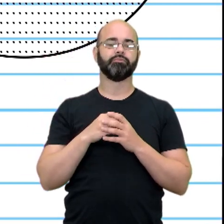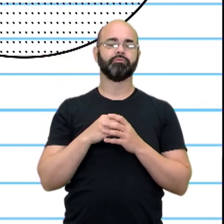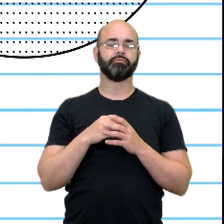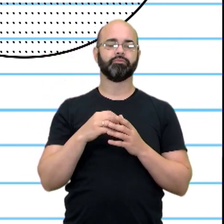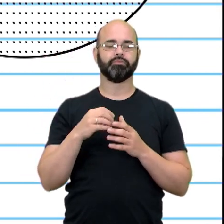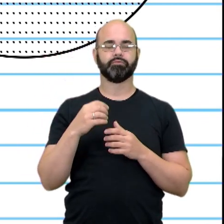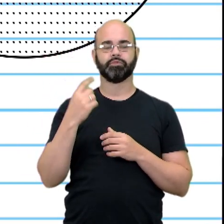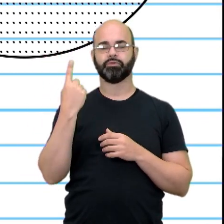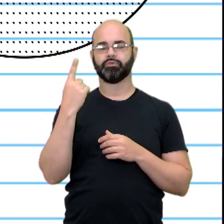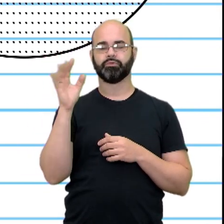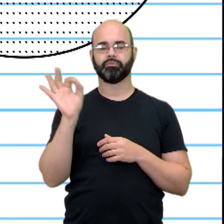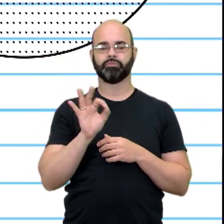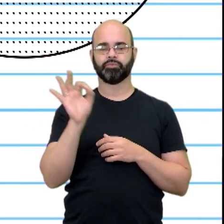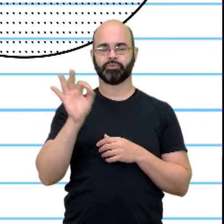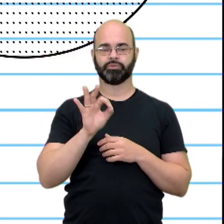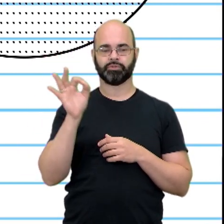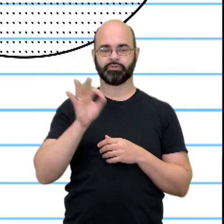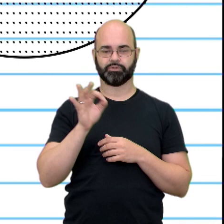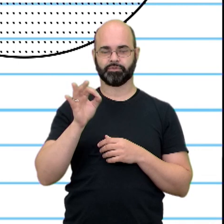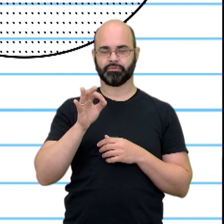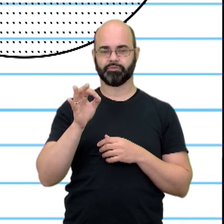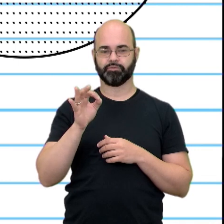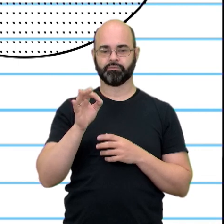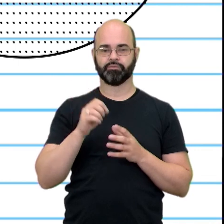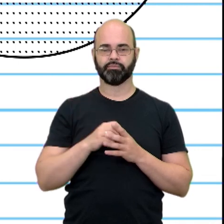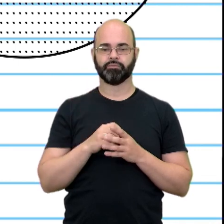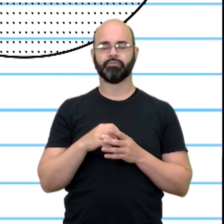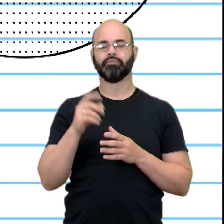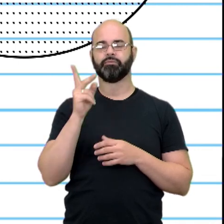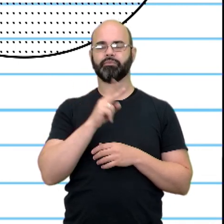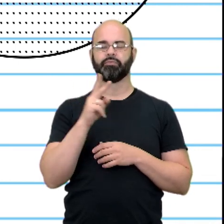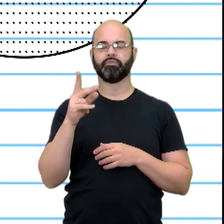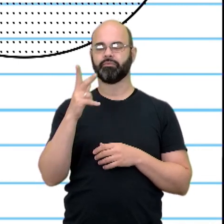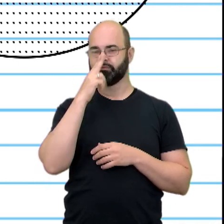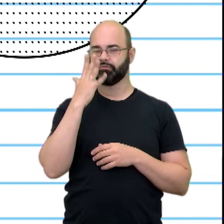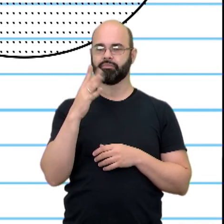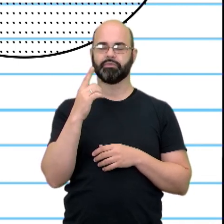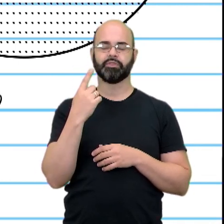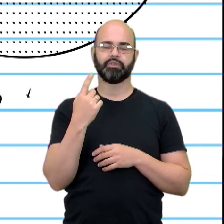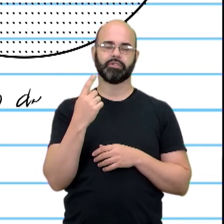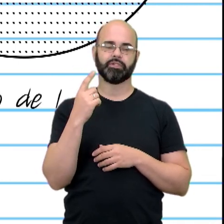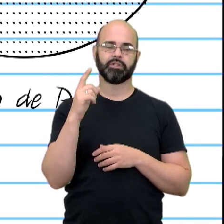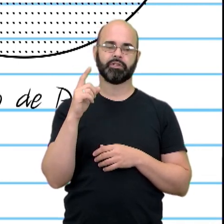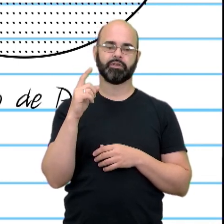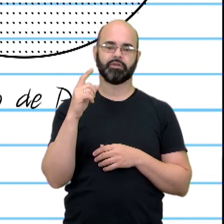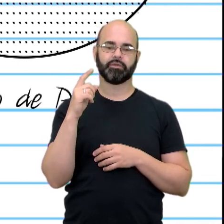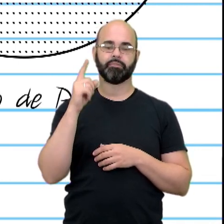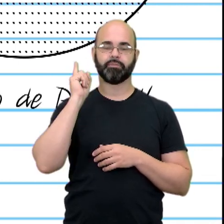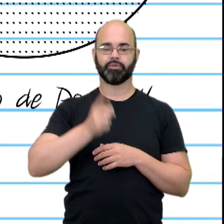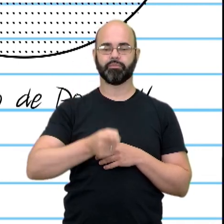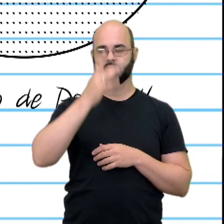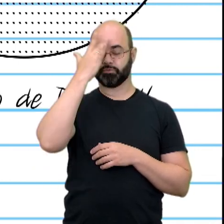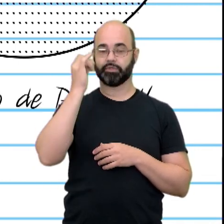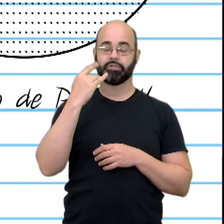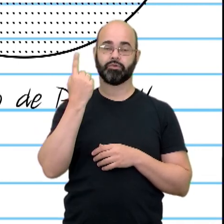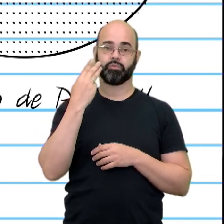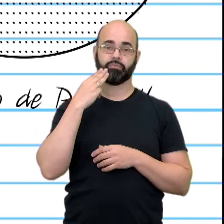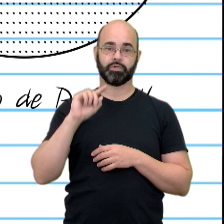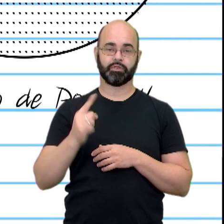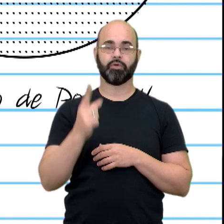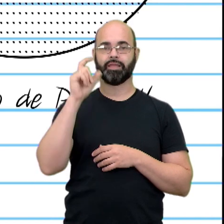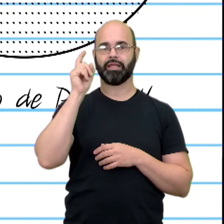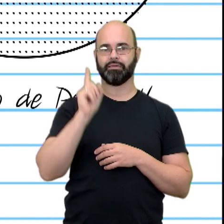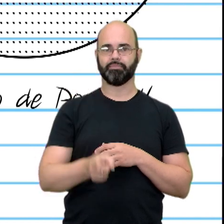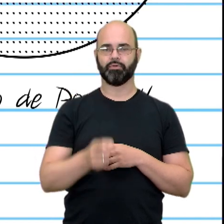que 1% de uma cidade de 1.000 habitantes equivale a 10 pessoas, mais 1% de uma cidade de 1 milhão equivale a 10